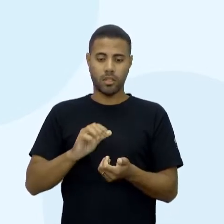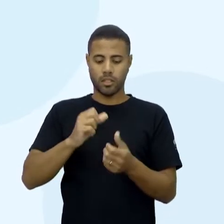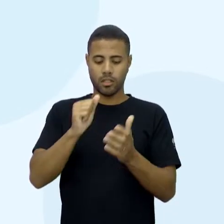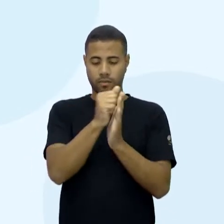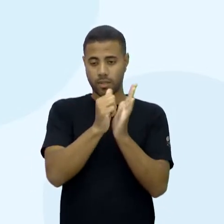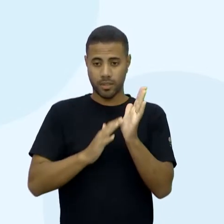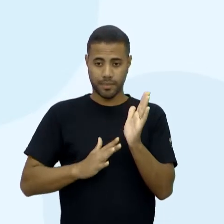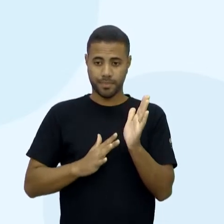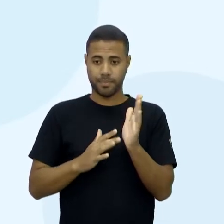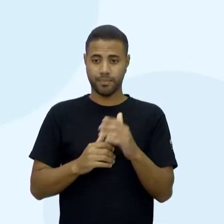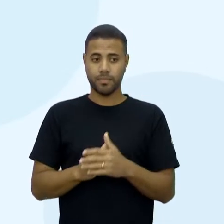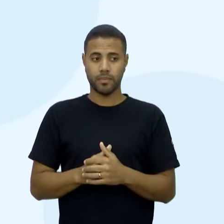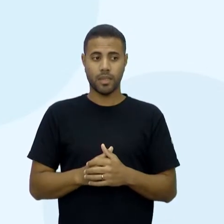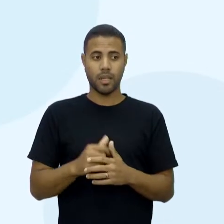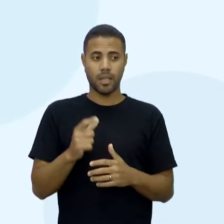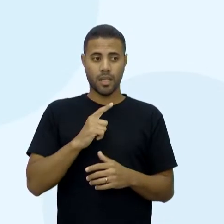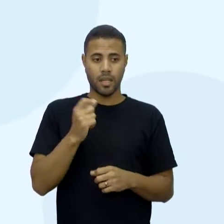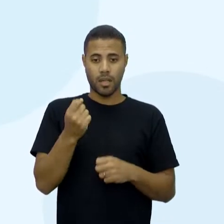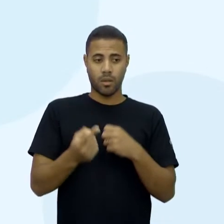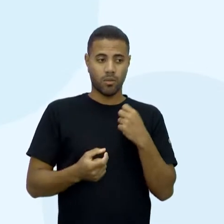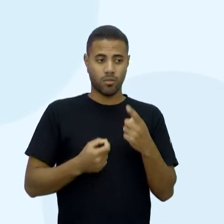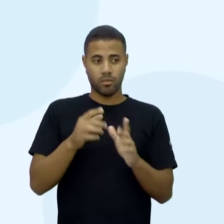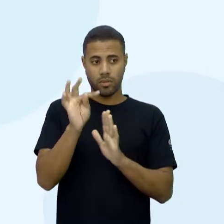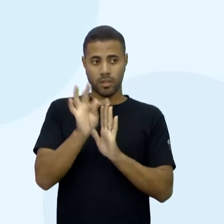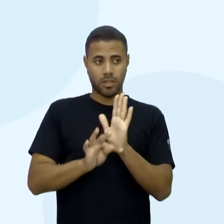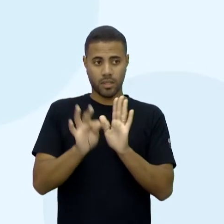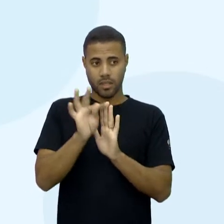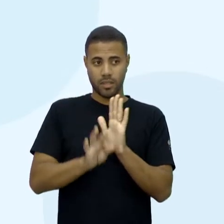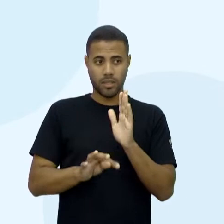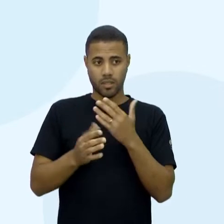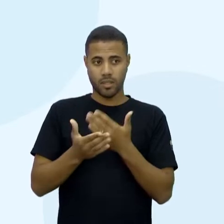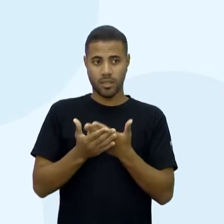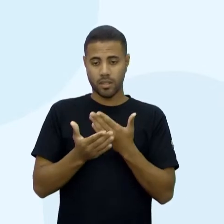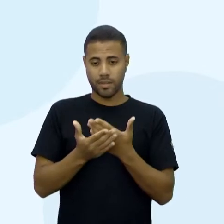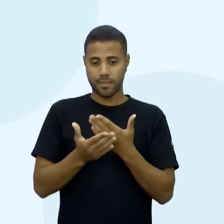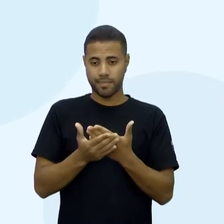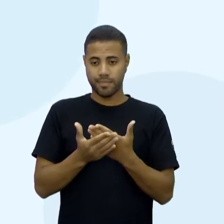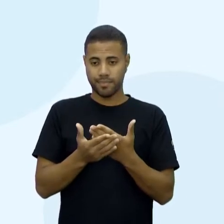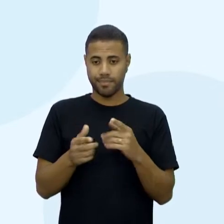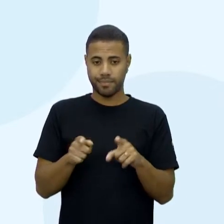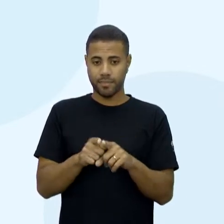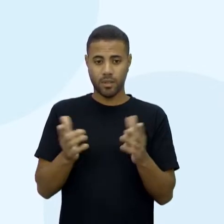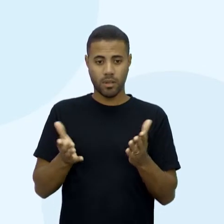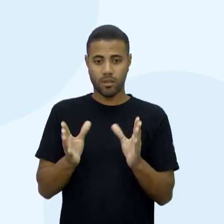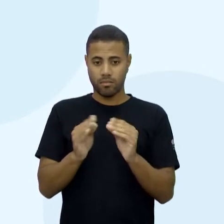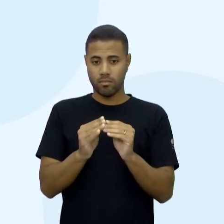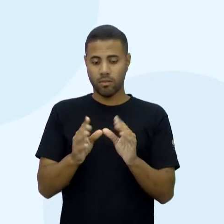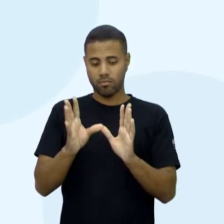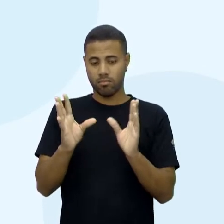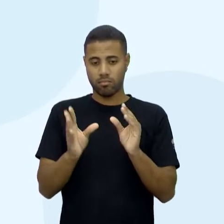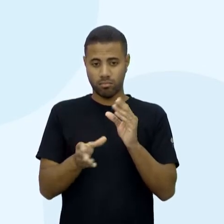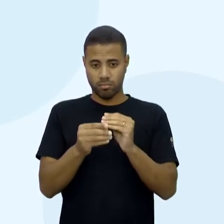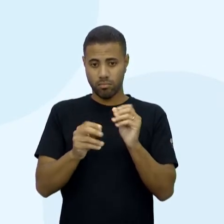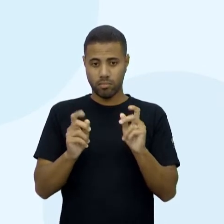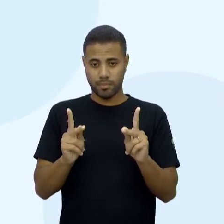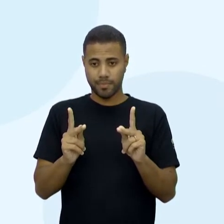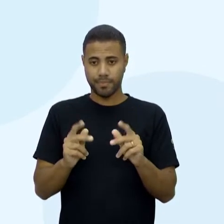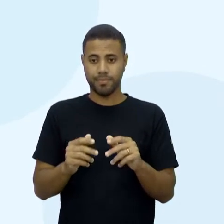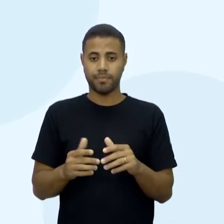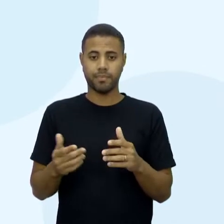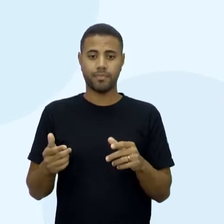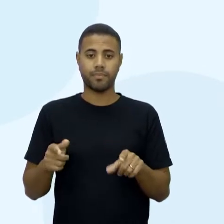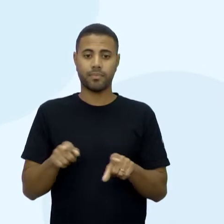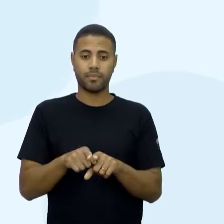tá? Nós temos alguns textos nessa aula, não dá para a gente falar sobre todos, tá, gente? Então eu só vou dando uma resumida.